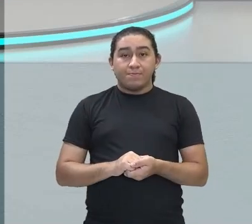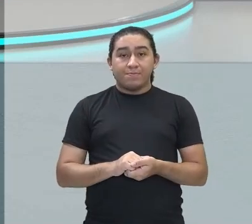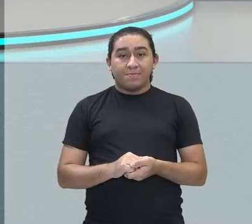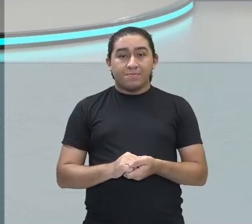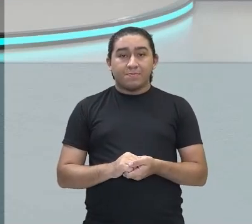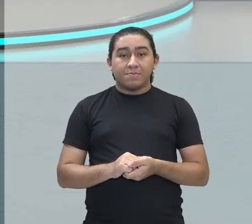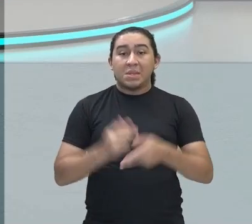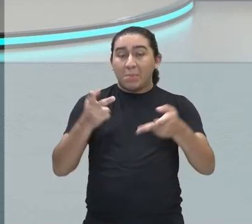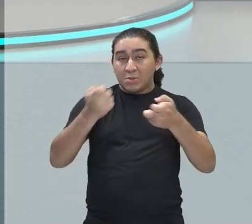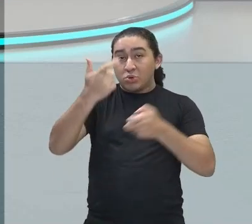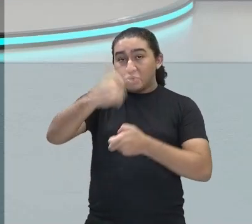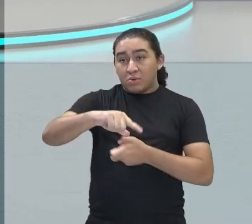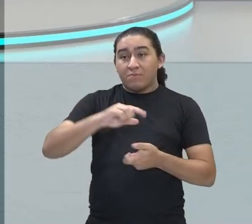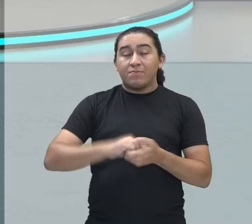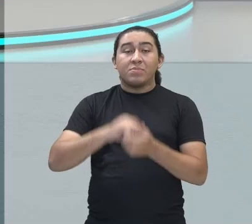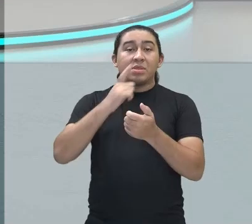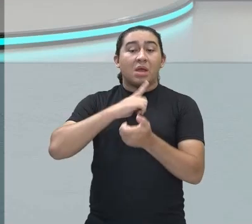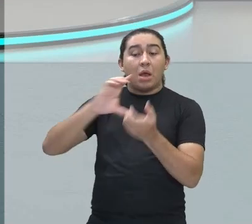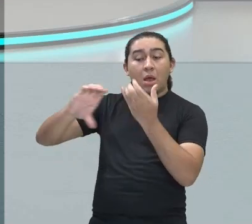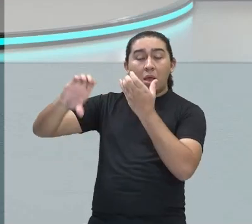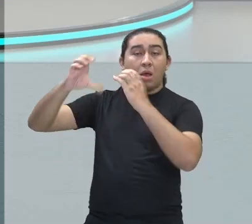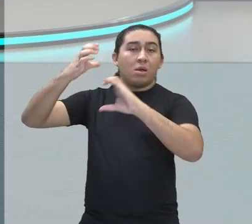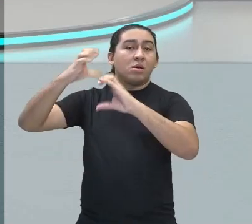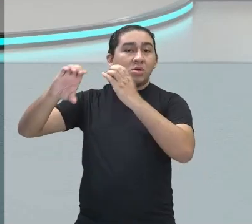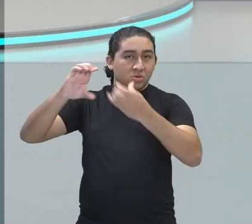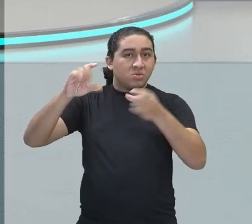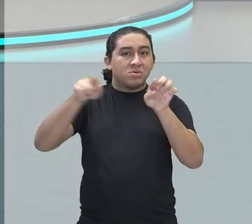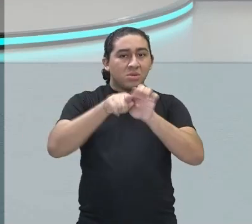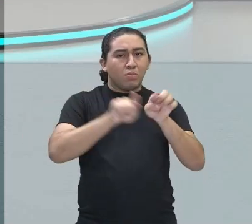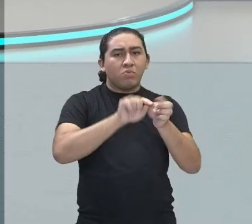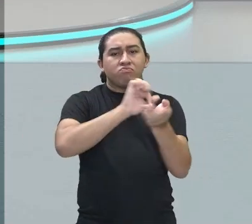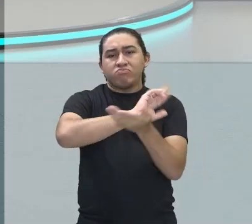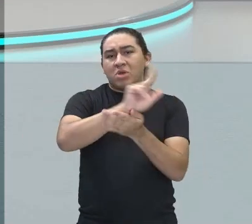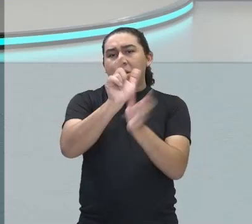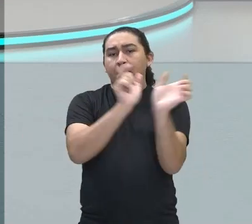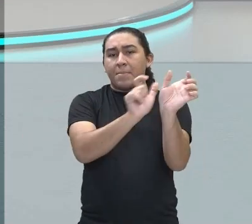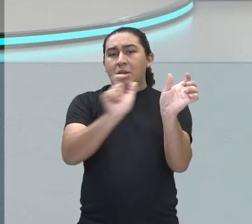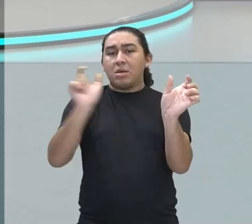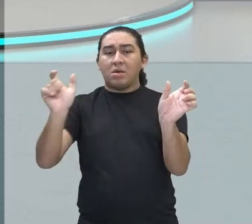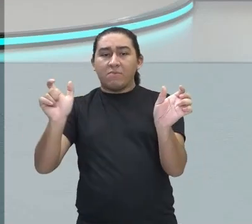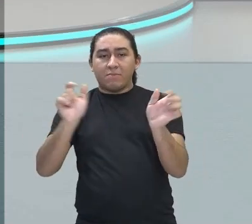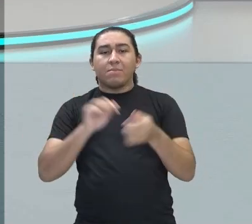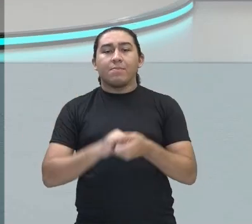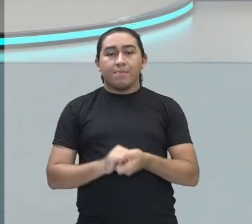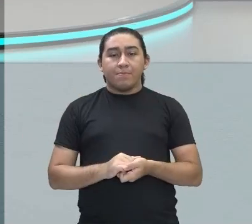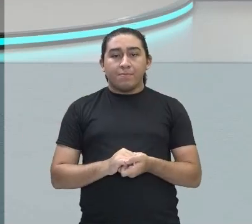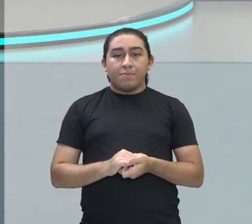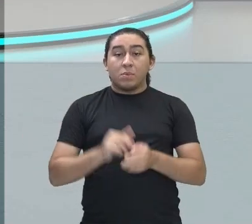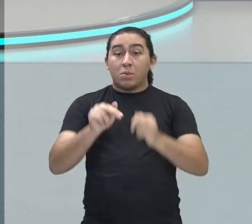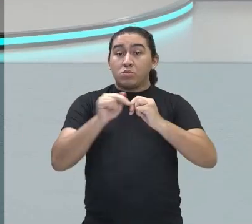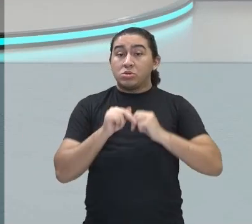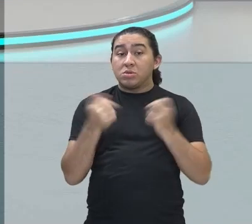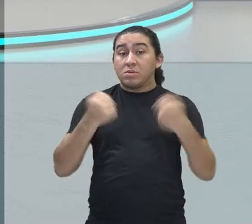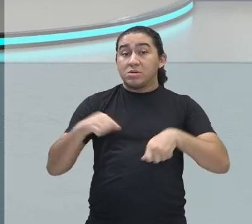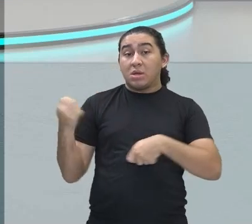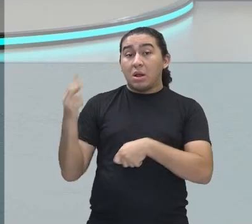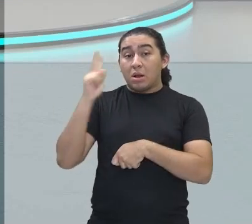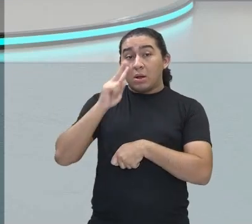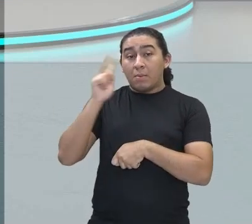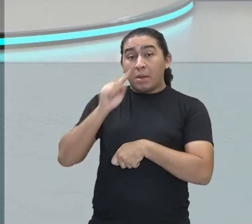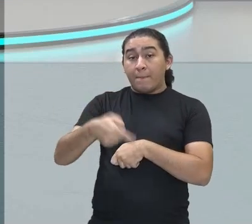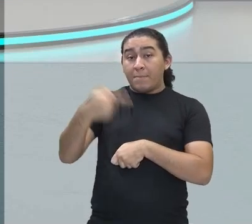aí. Cânticos, cítaras, prateados e ouro. Aqui é necessário lembrar que na